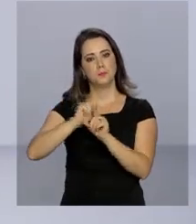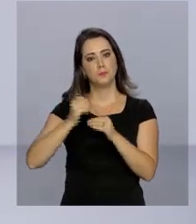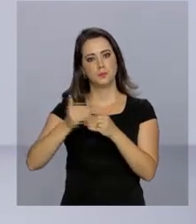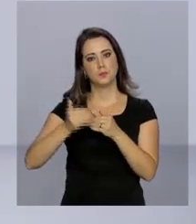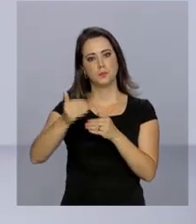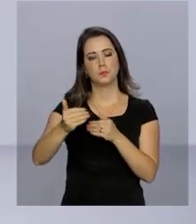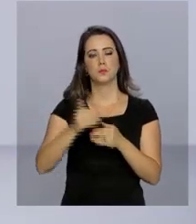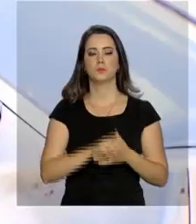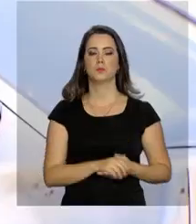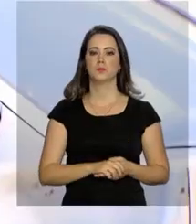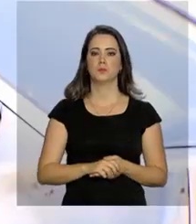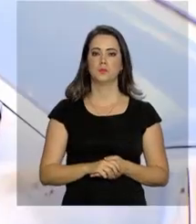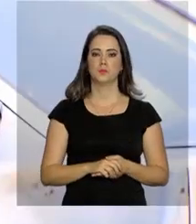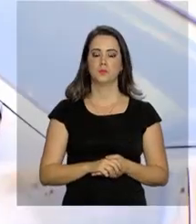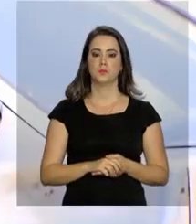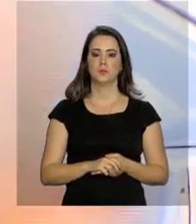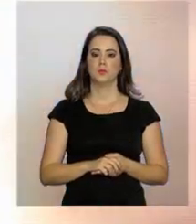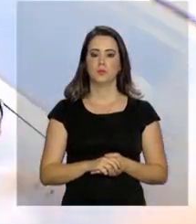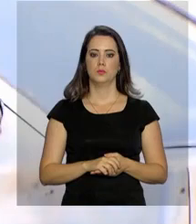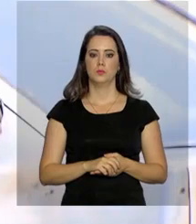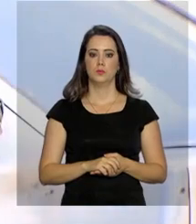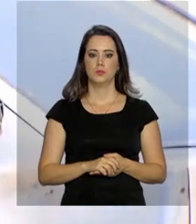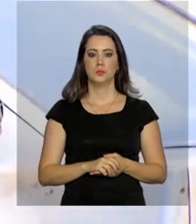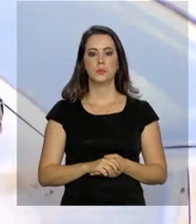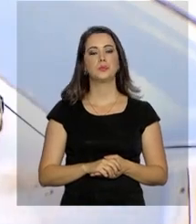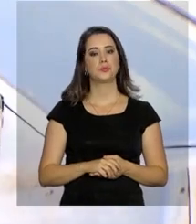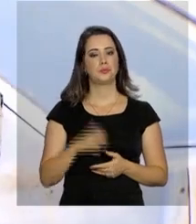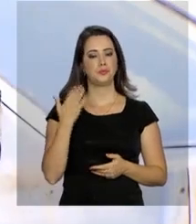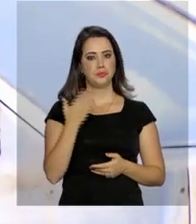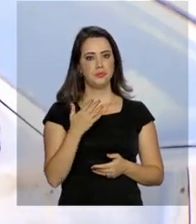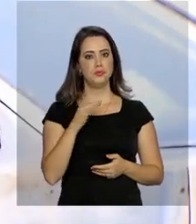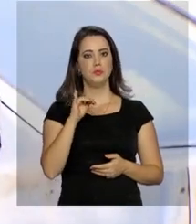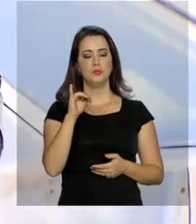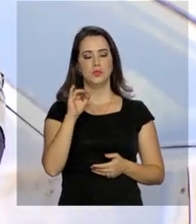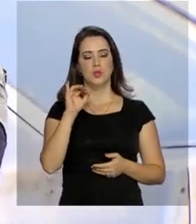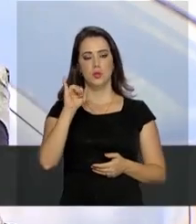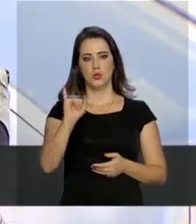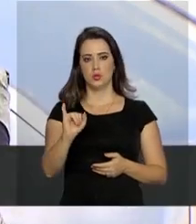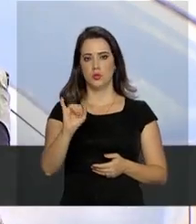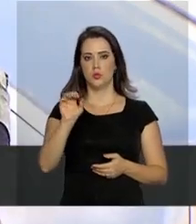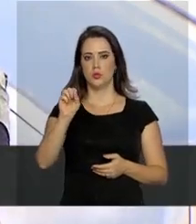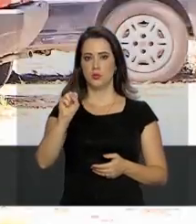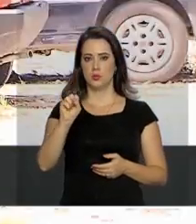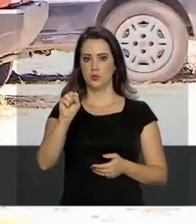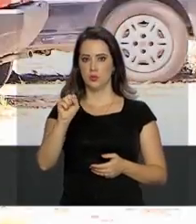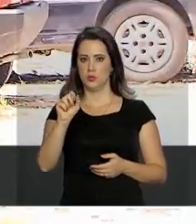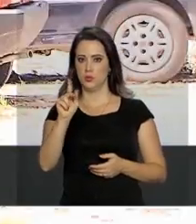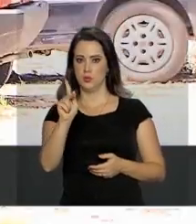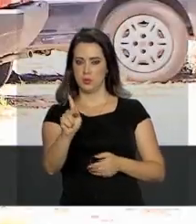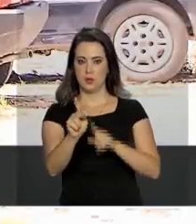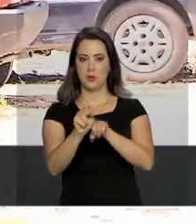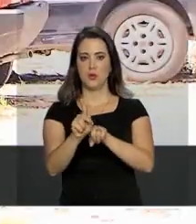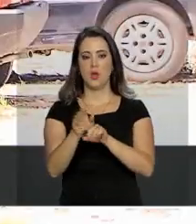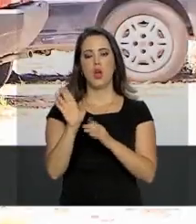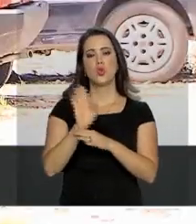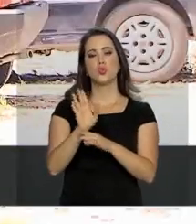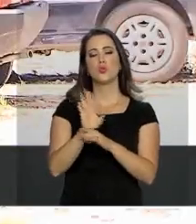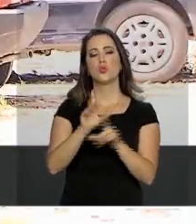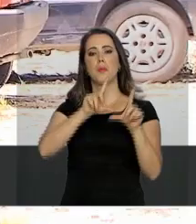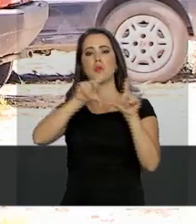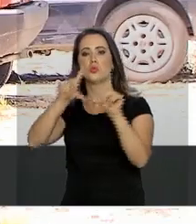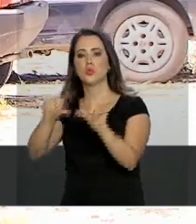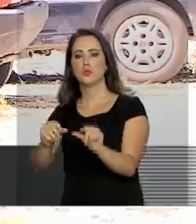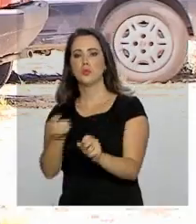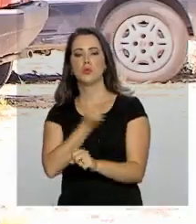pública segundo o instituto de segurança pública uma das ações que contribuiu para a redução da criminalidade